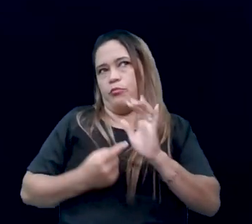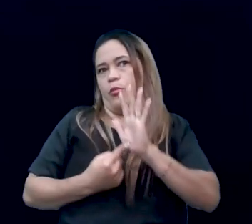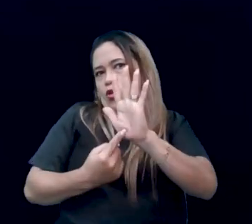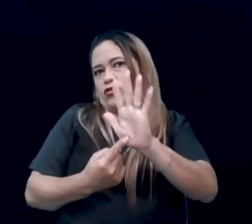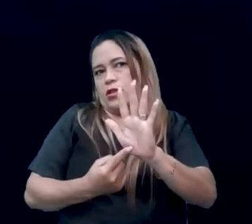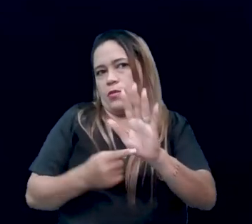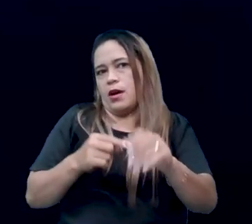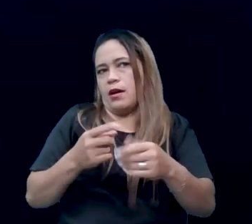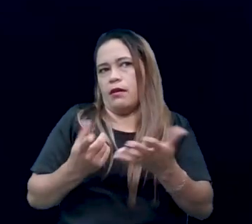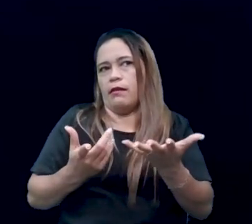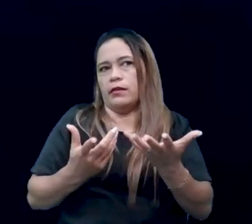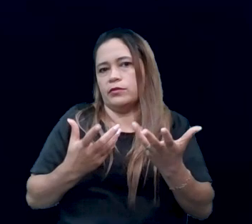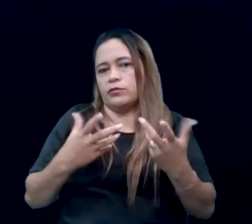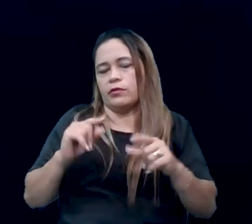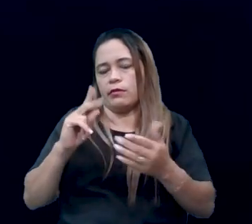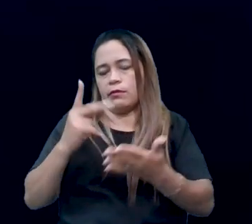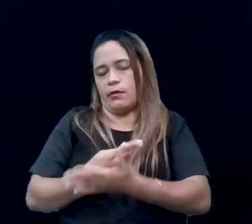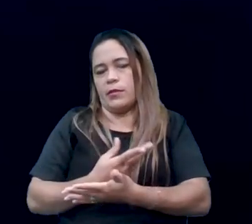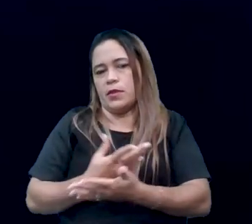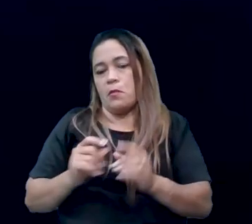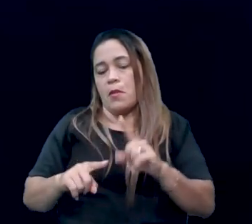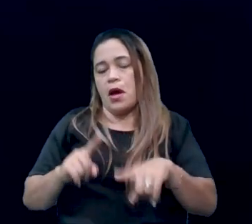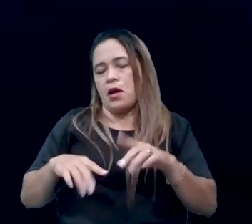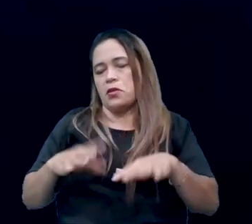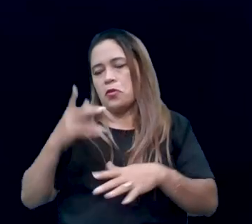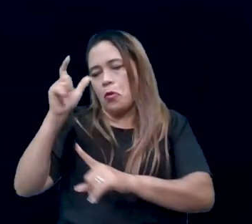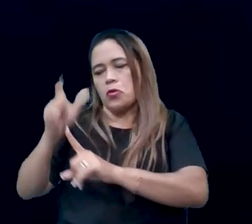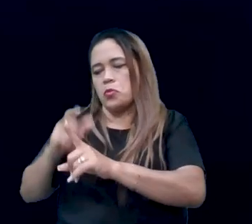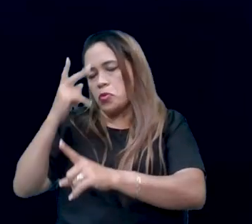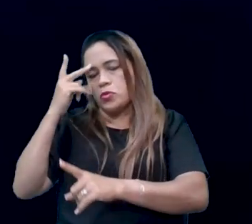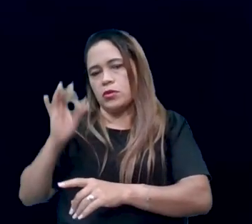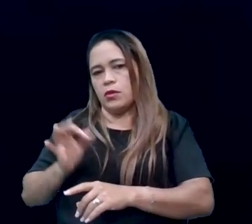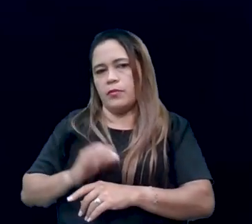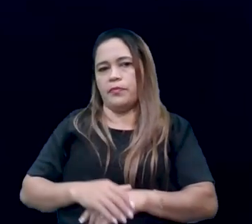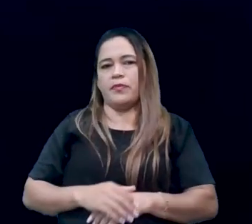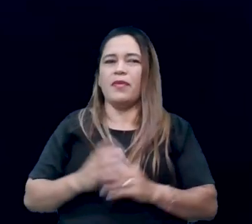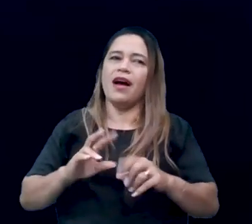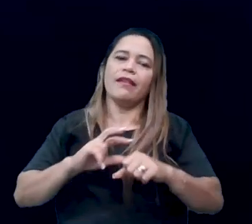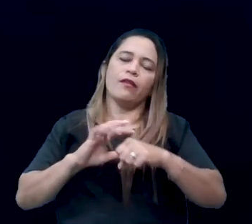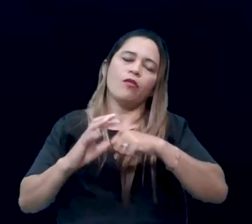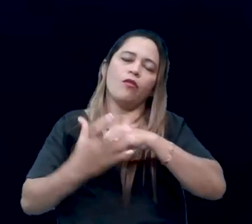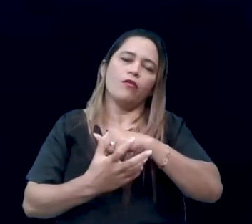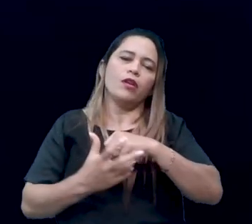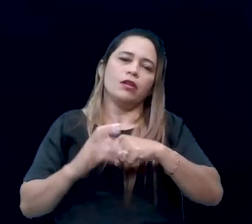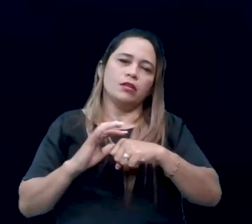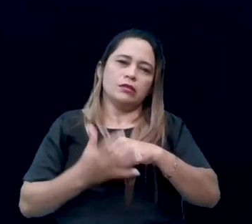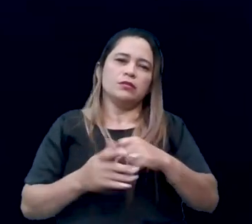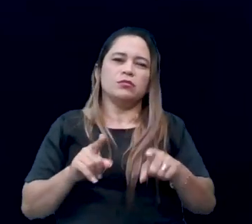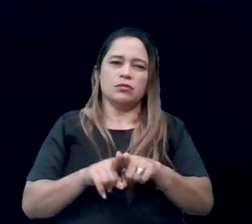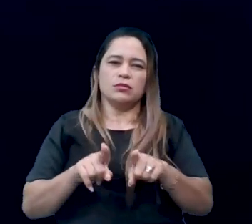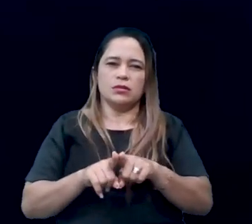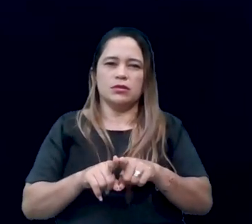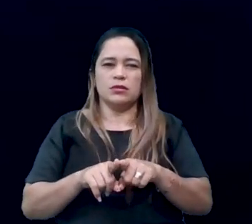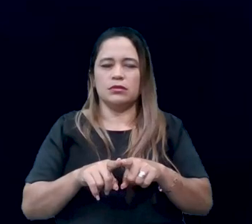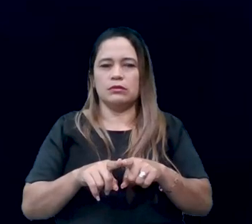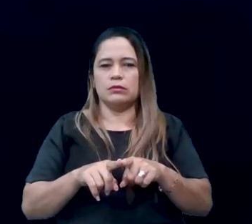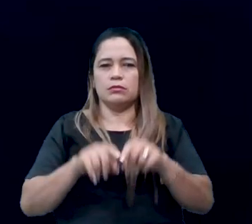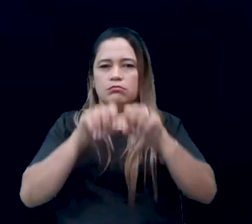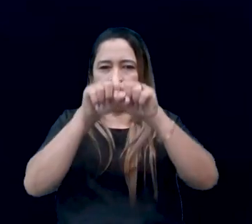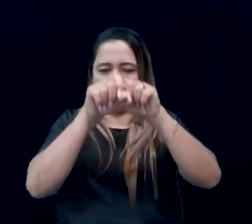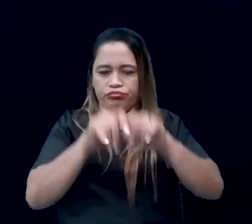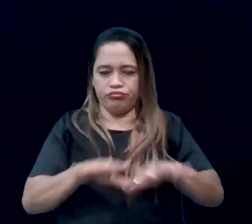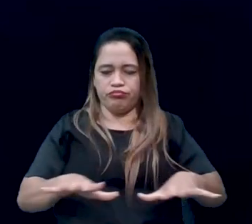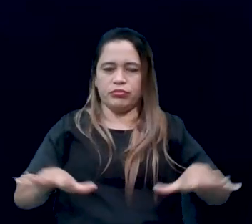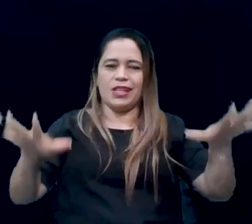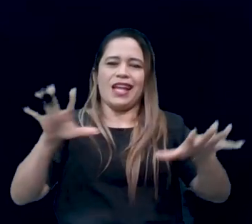Então, isso é uma coisa muito relativa. Mas que, no caso da Covid, acabou tomando uma dimensão muito grande por conta da capacidade desse vírus de